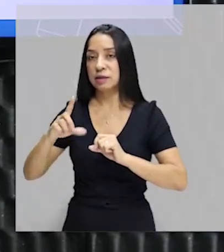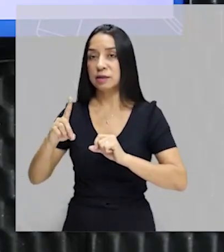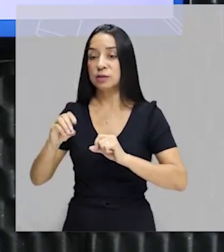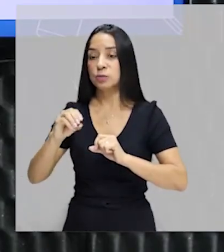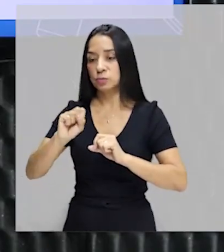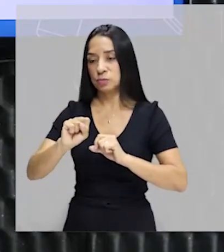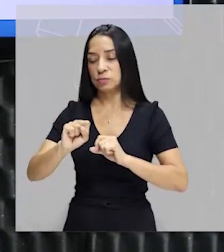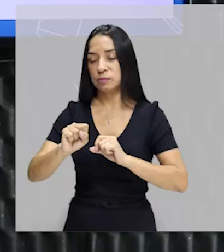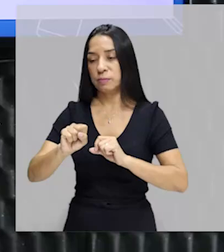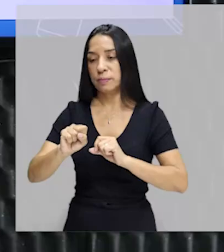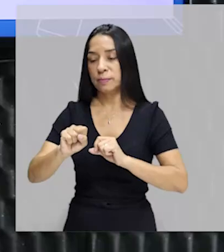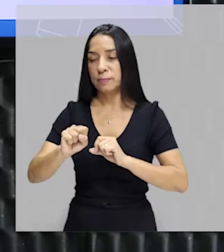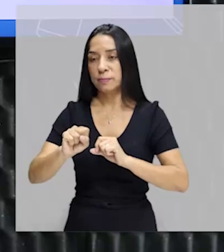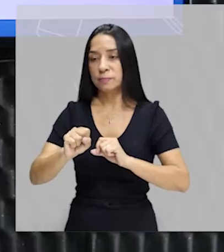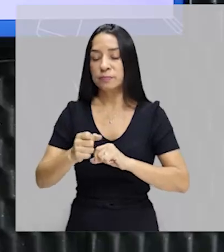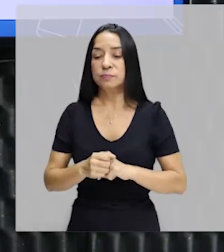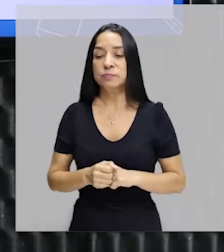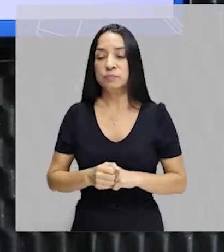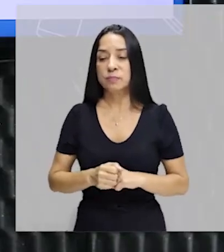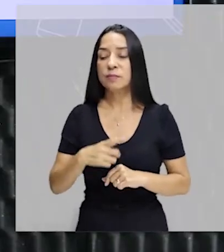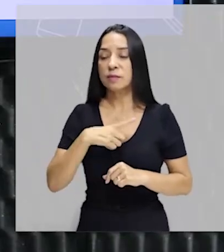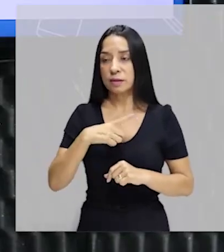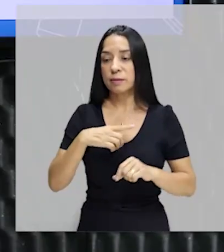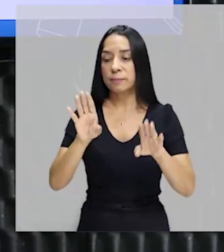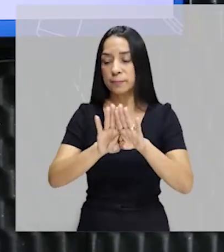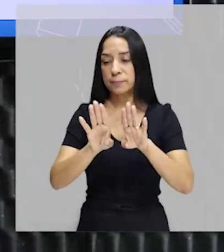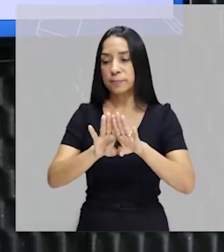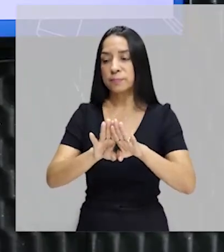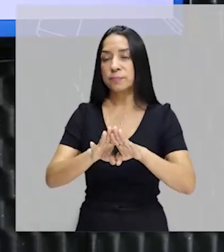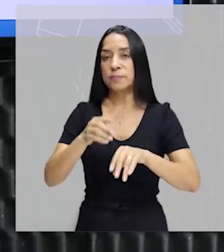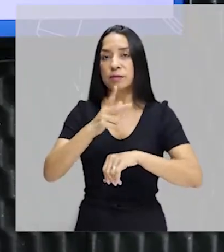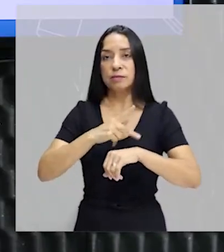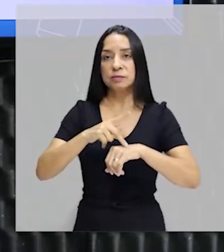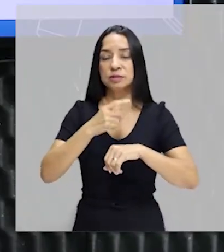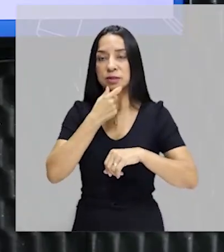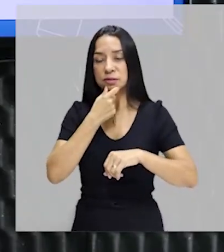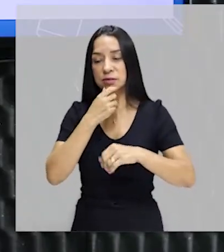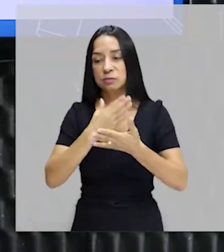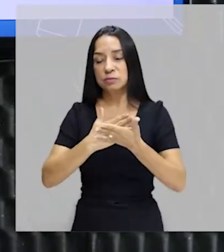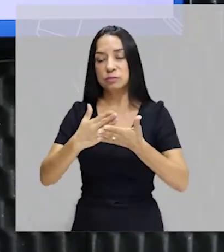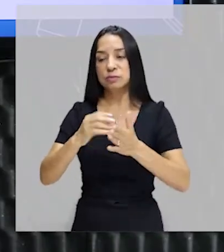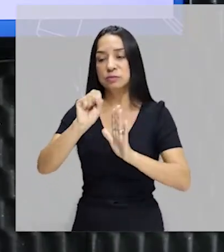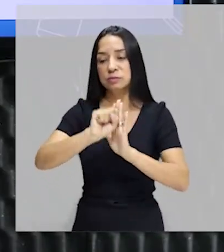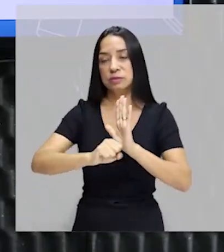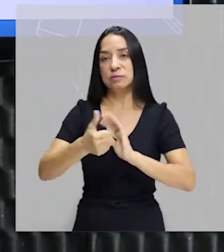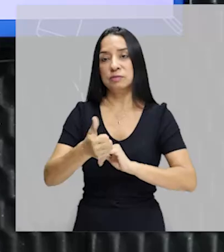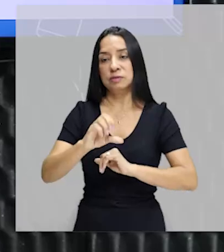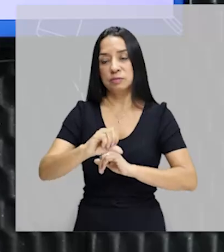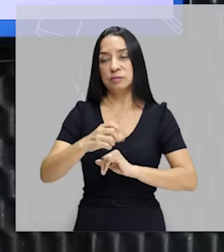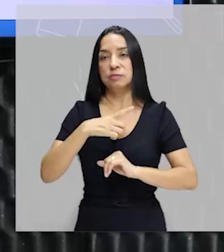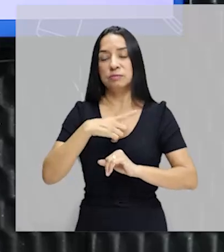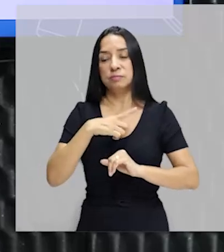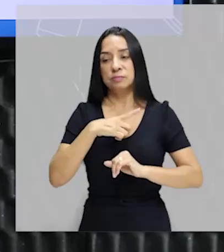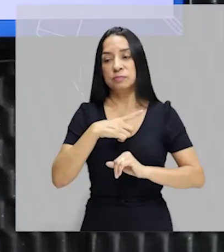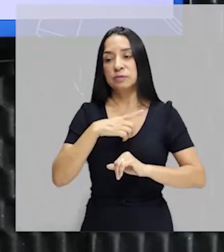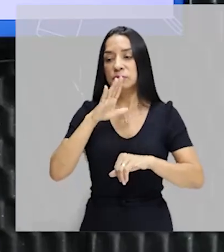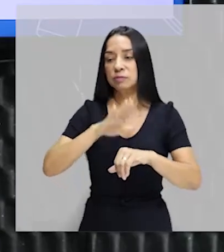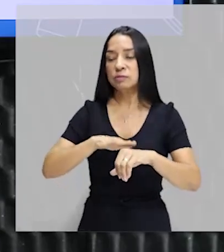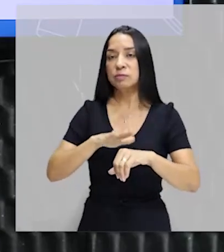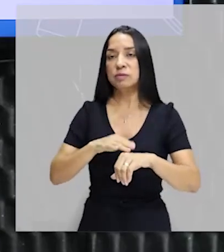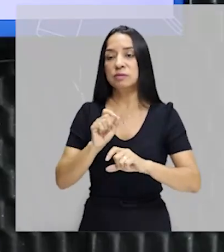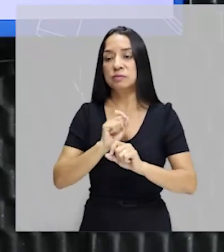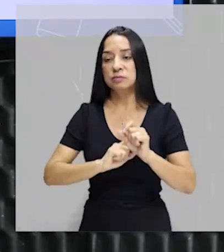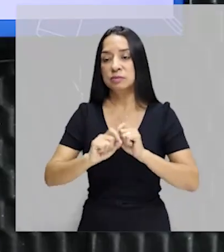pelo Estado inglês. Nós tivemos também na Inglaterra, no começo do século XIX, nós vamos ter o